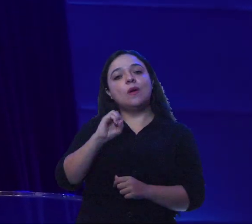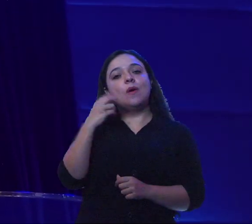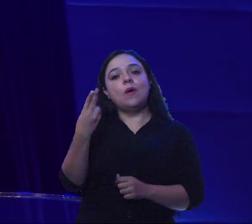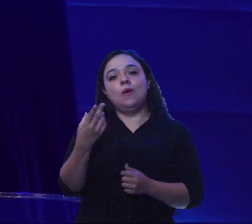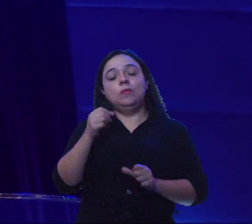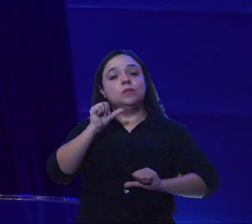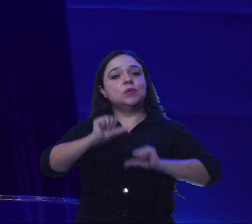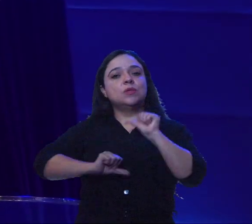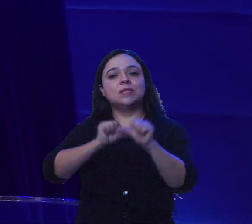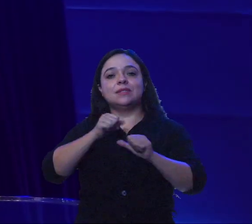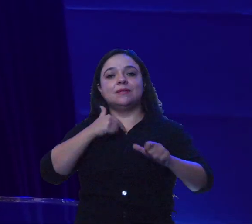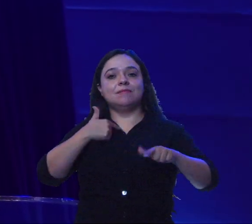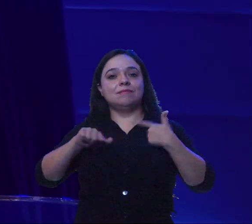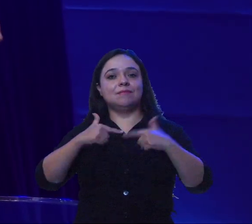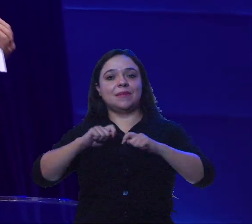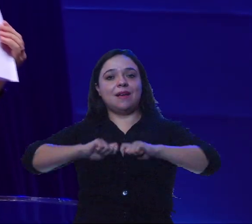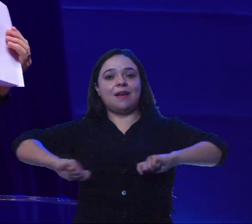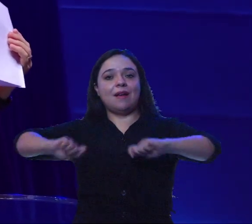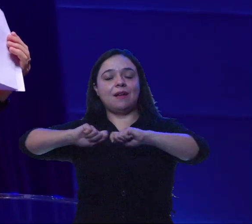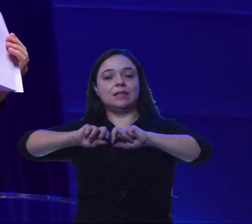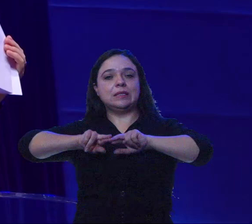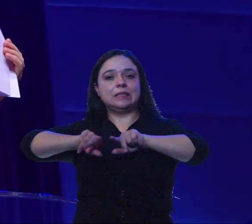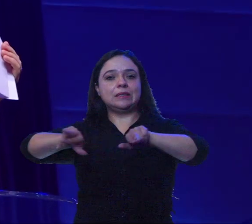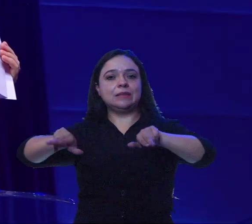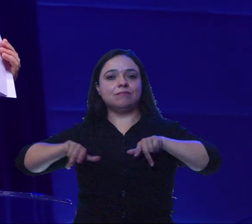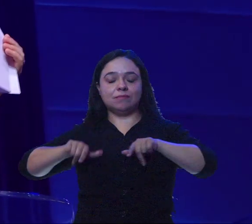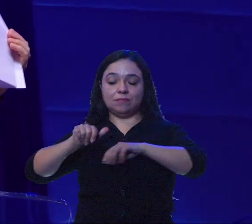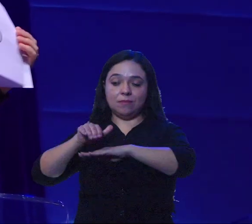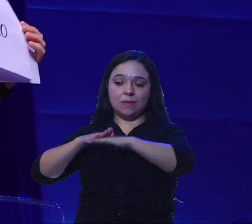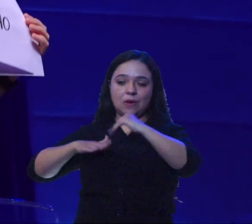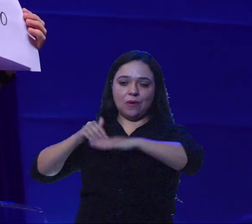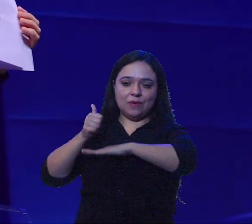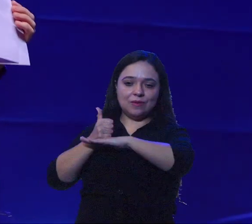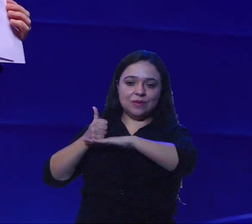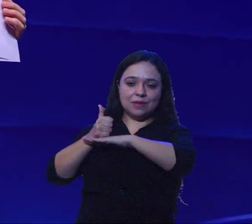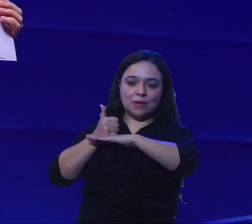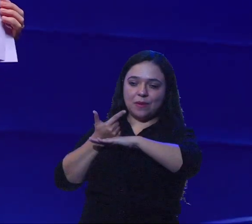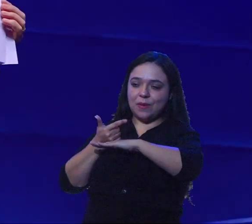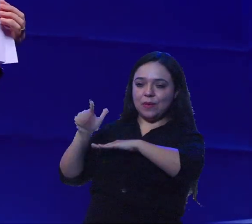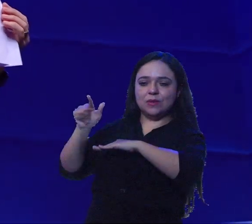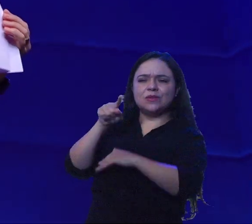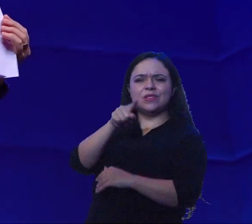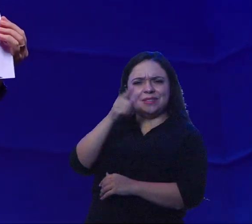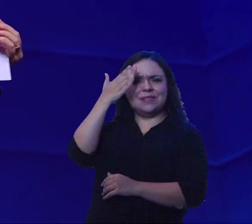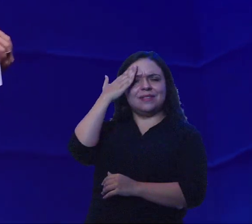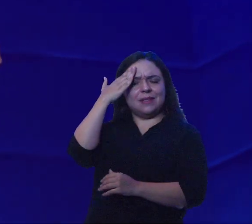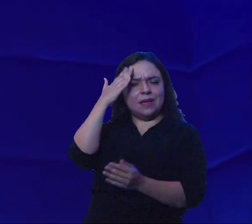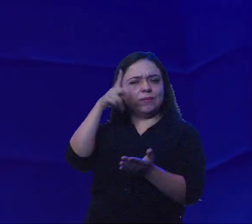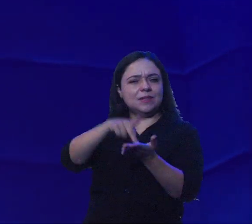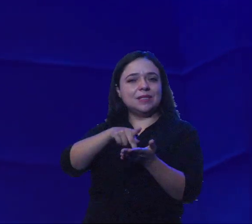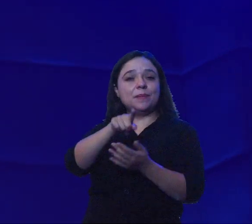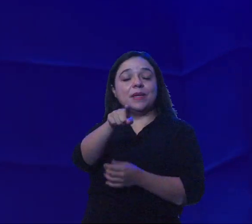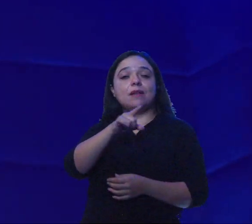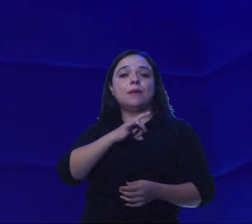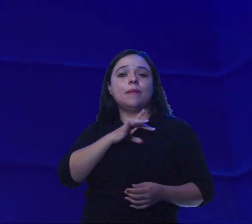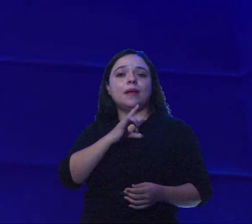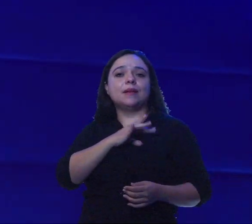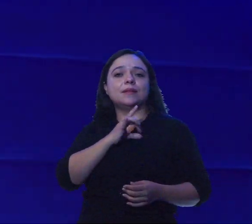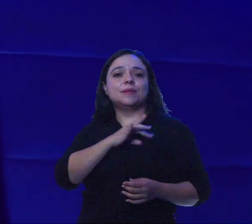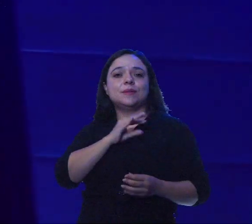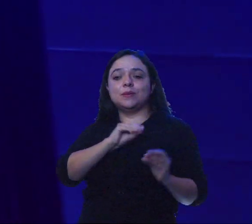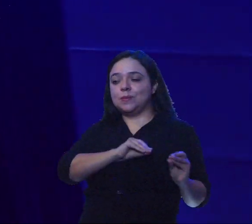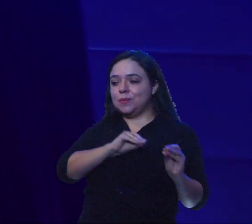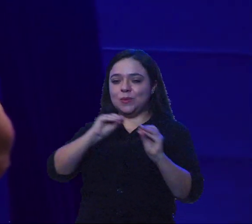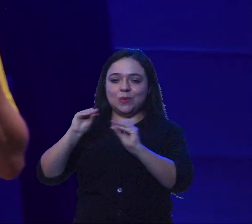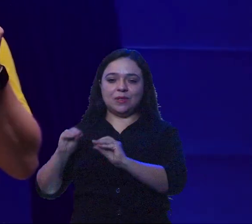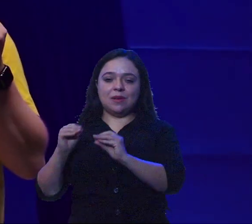uma mudança de trabalho. Deus está te impulsionando uma outra área, uma direção diferente. Você sabe que é verdade, mas você tem muito medo e muito receio daquilo que